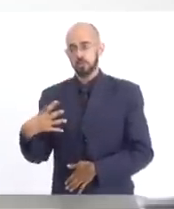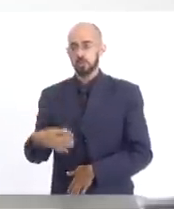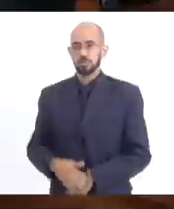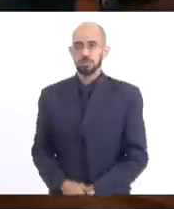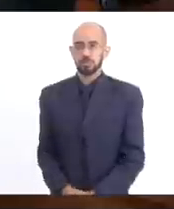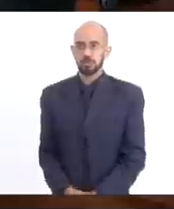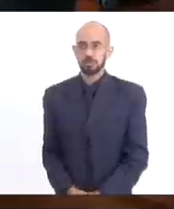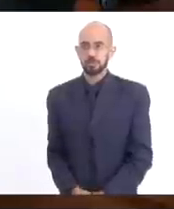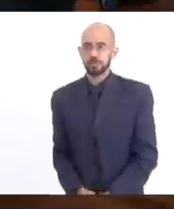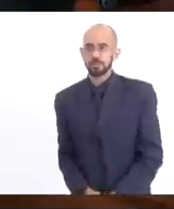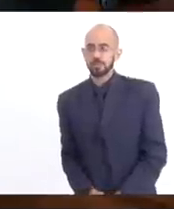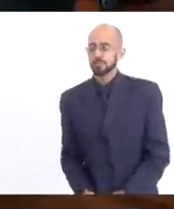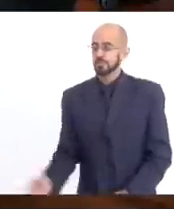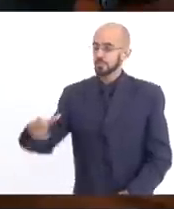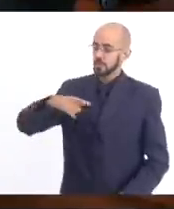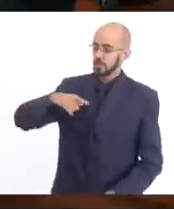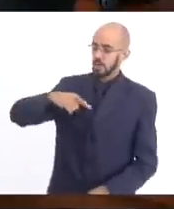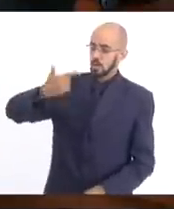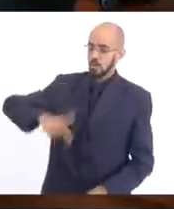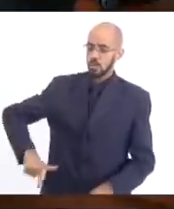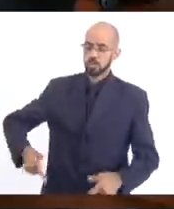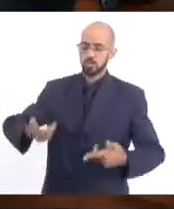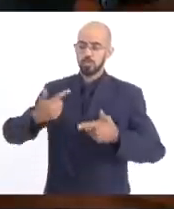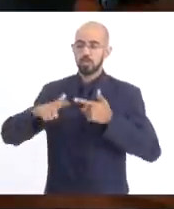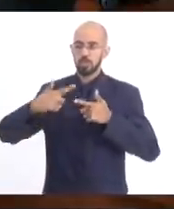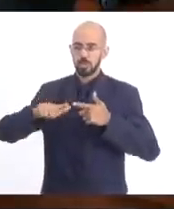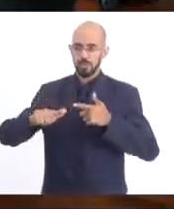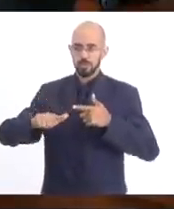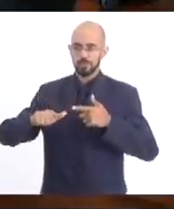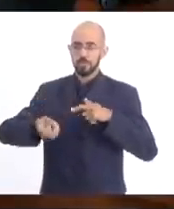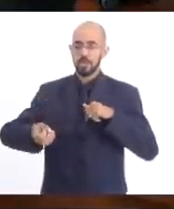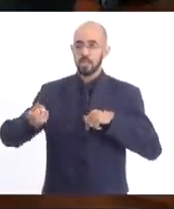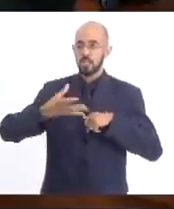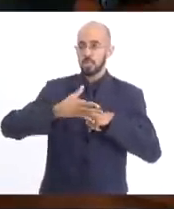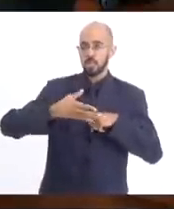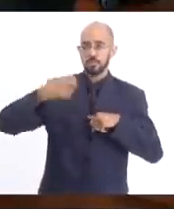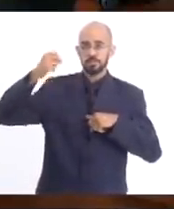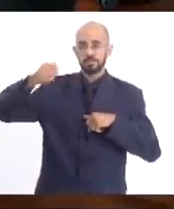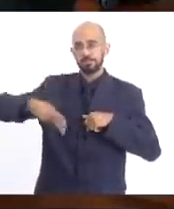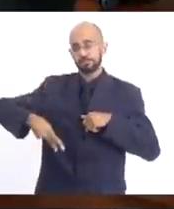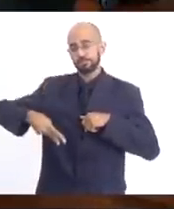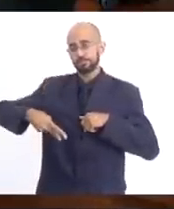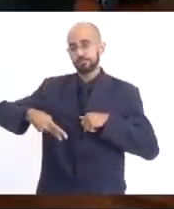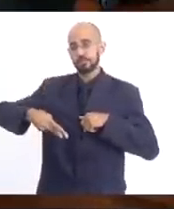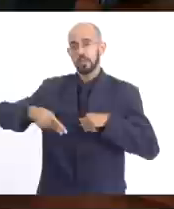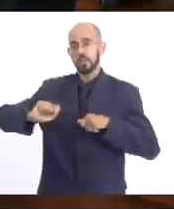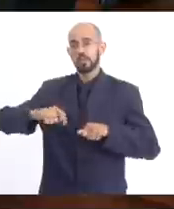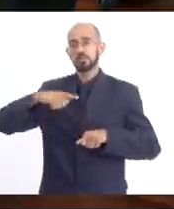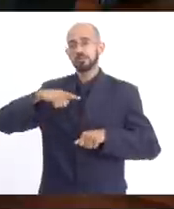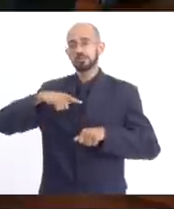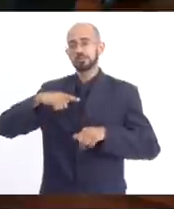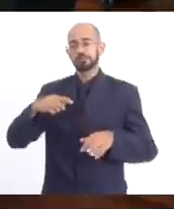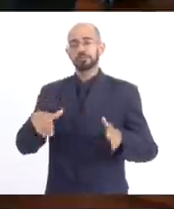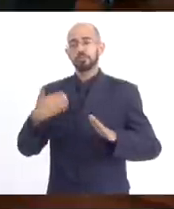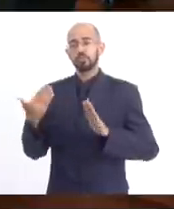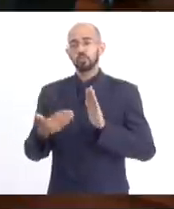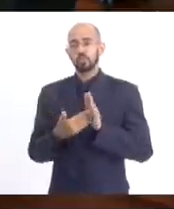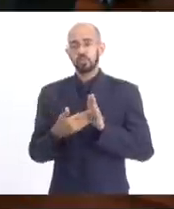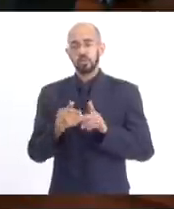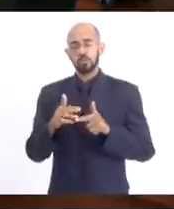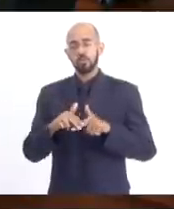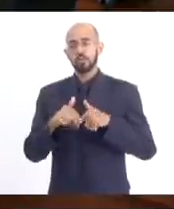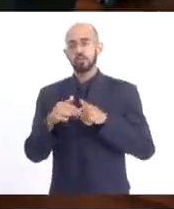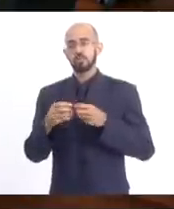questão, Luiz, que é o fato de que para as novas pensões tem integralidade. E por essa razão faz a